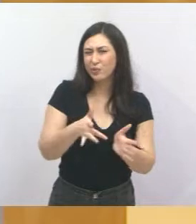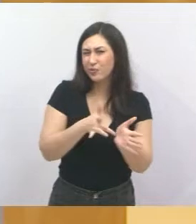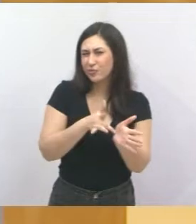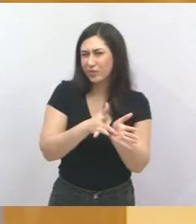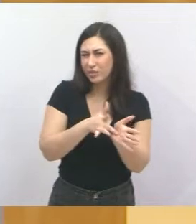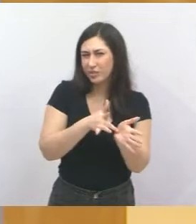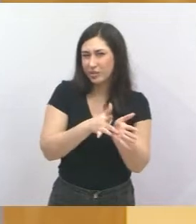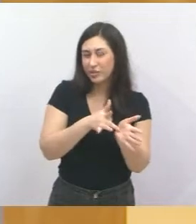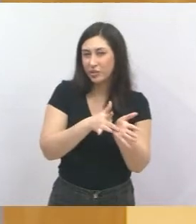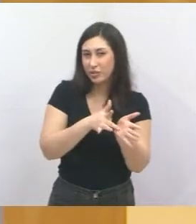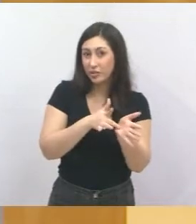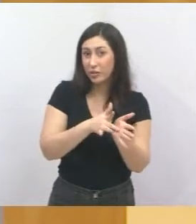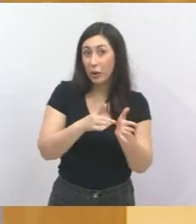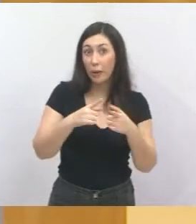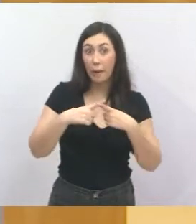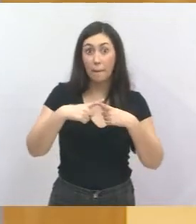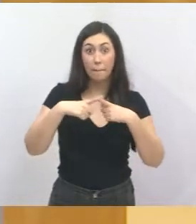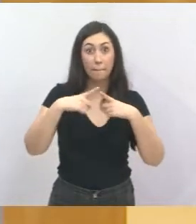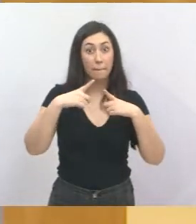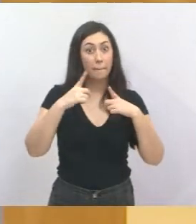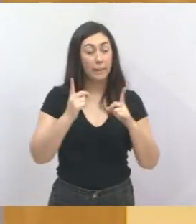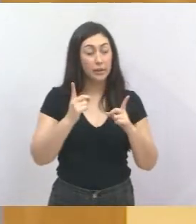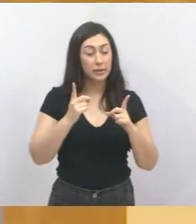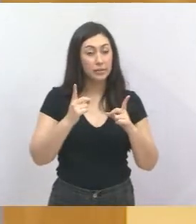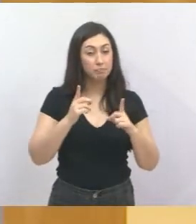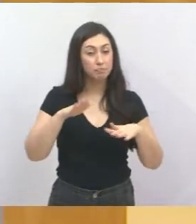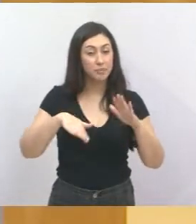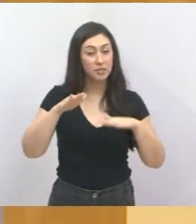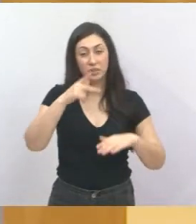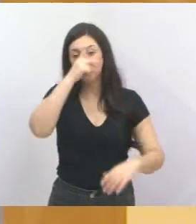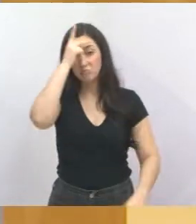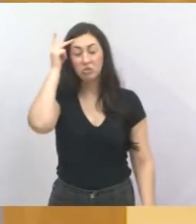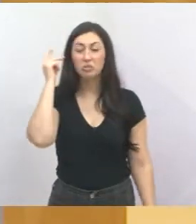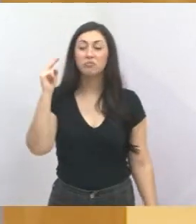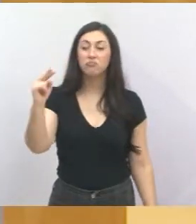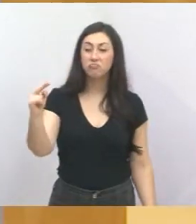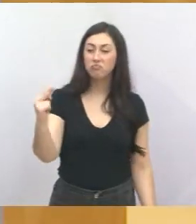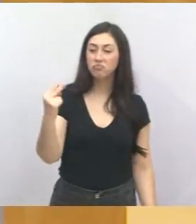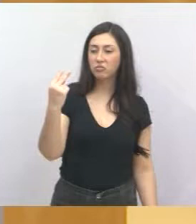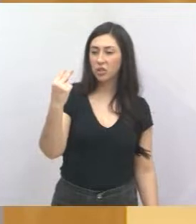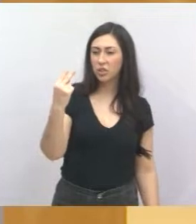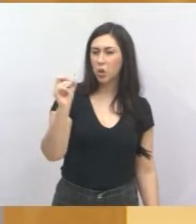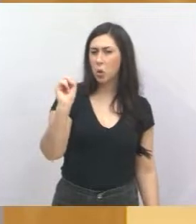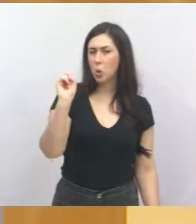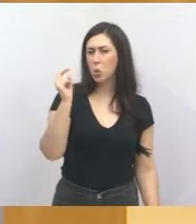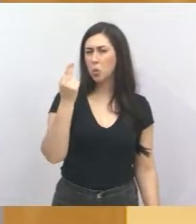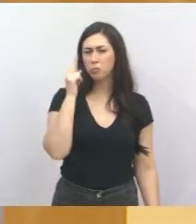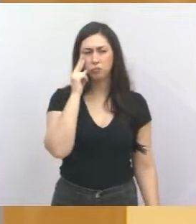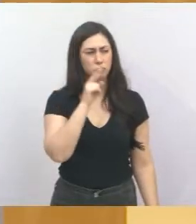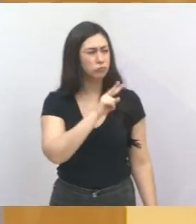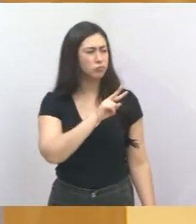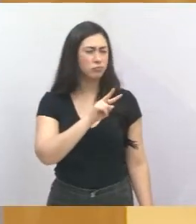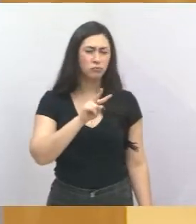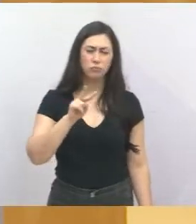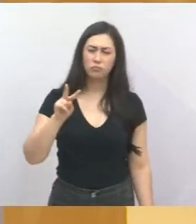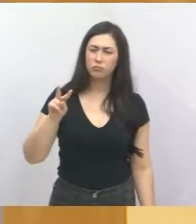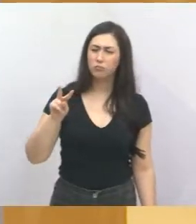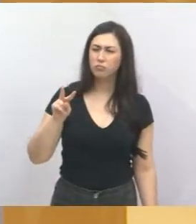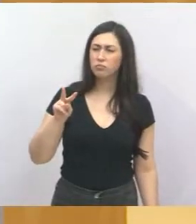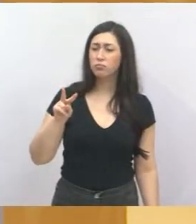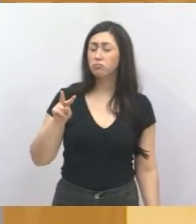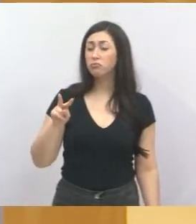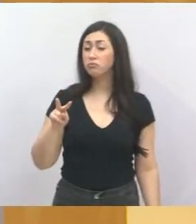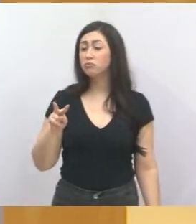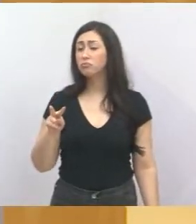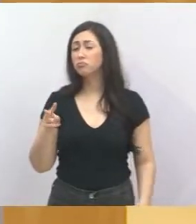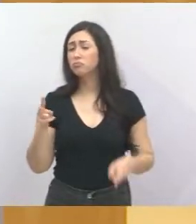é? Mas às vezes as pessoas olham para a gente, ou olham para as pessoas, e vão atribuir